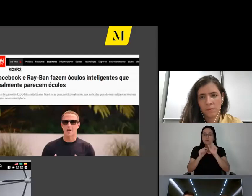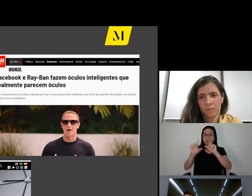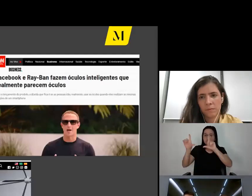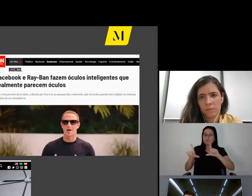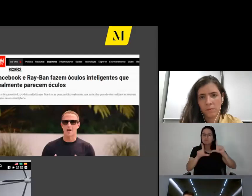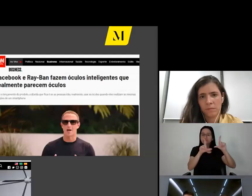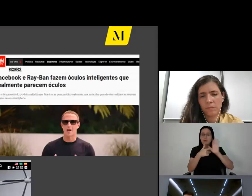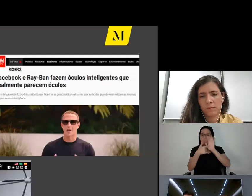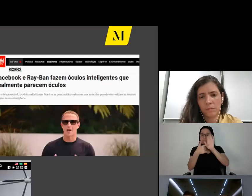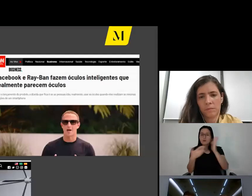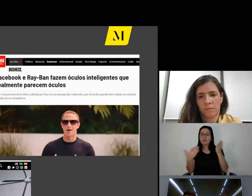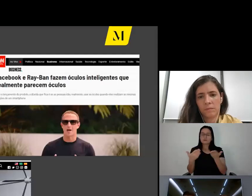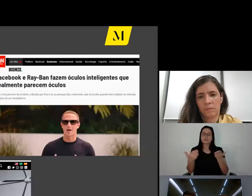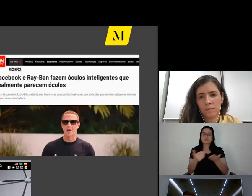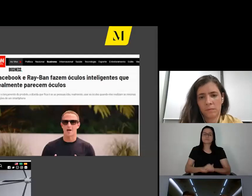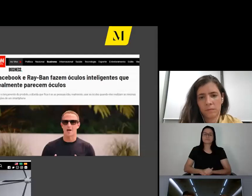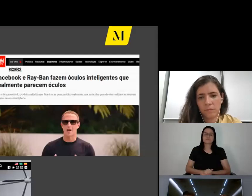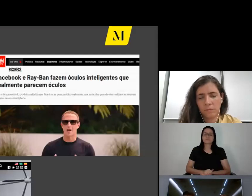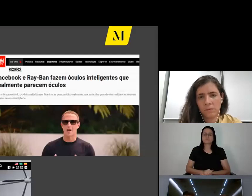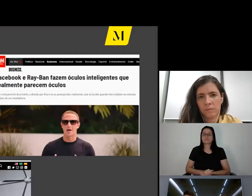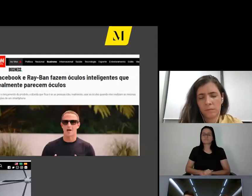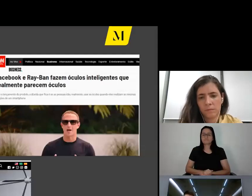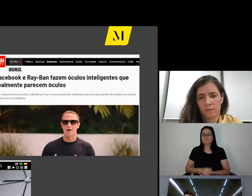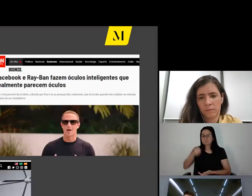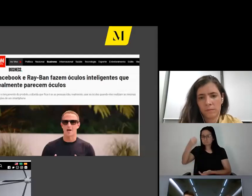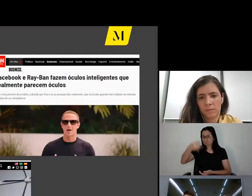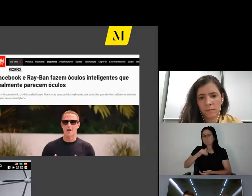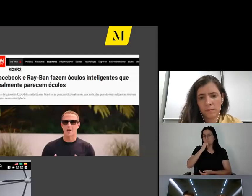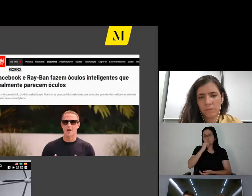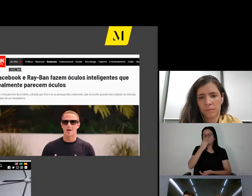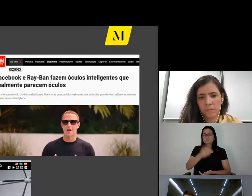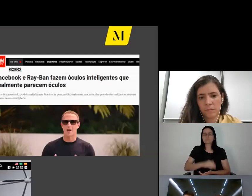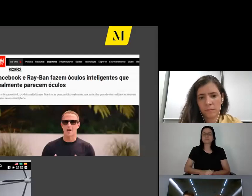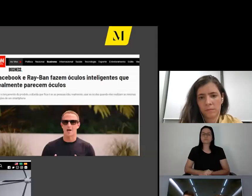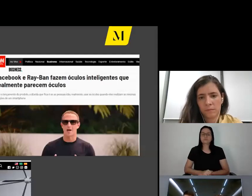aparecer. Quer comentar um pouquinho dos carros autônomos?